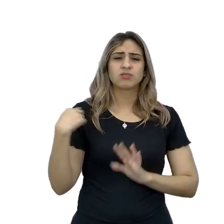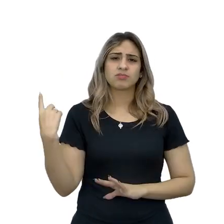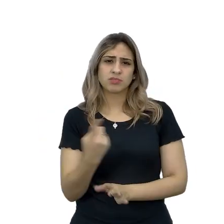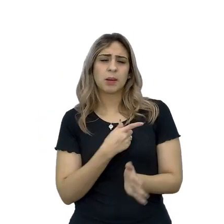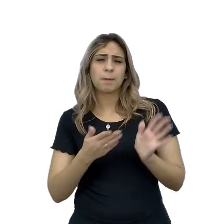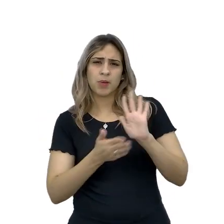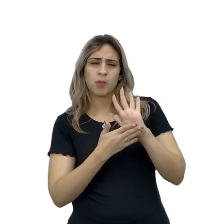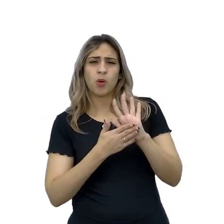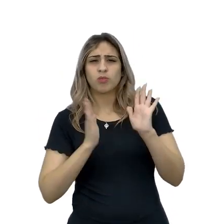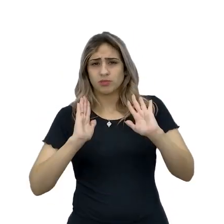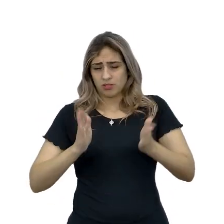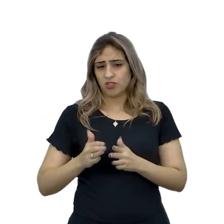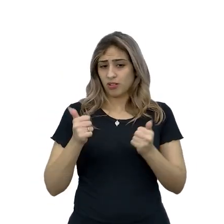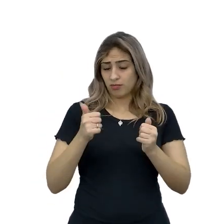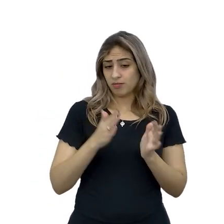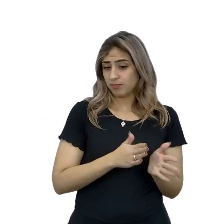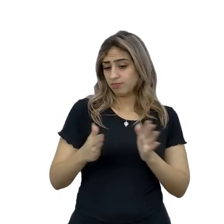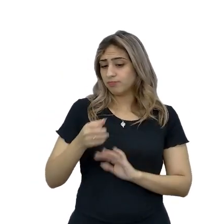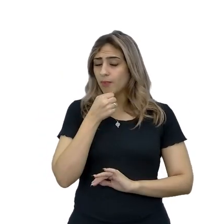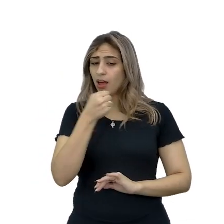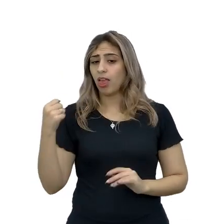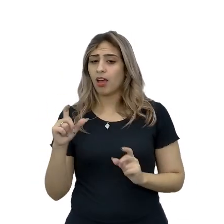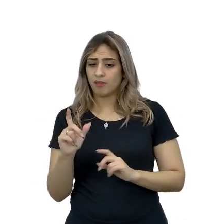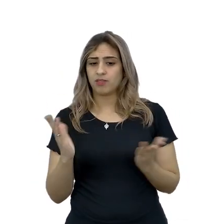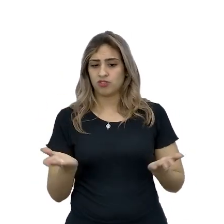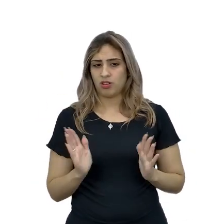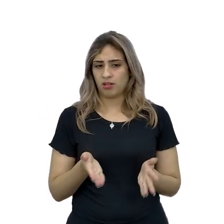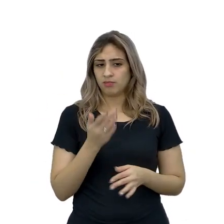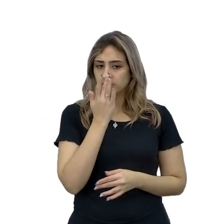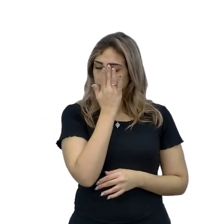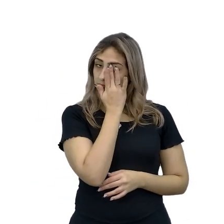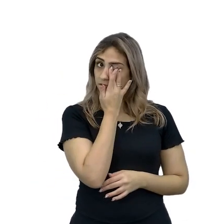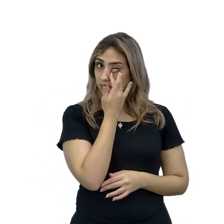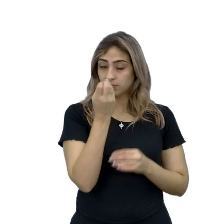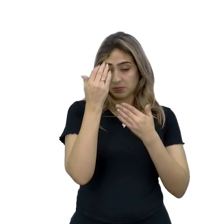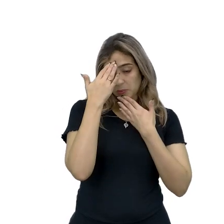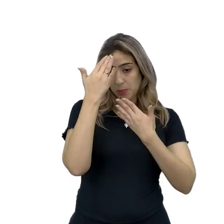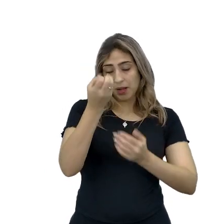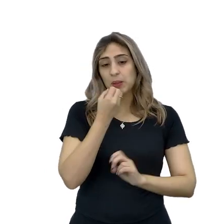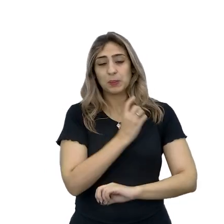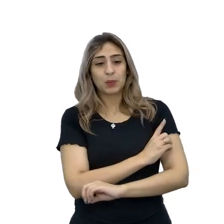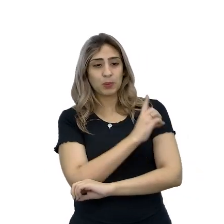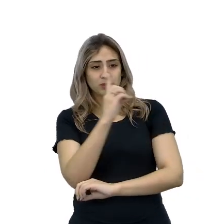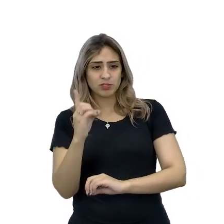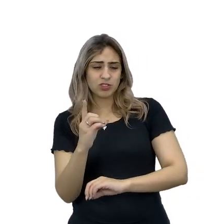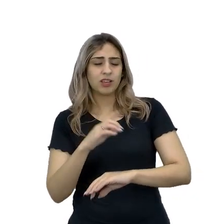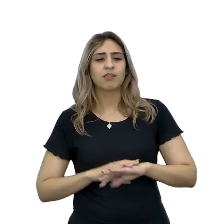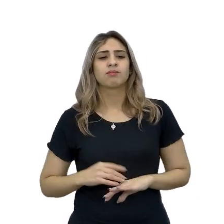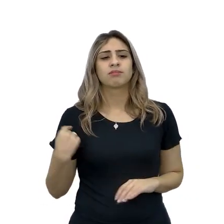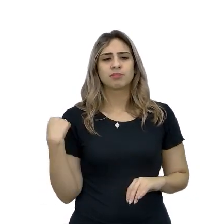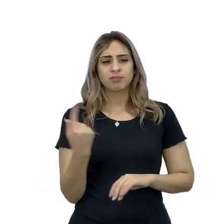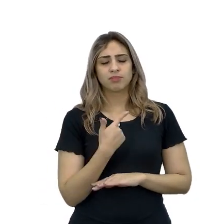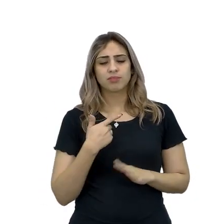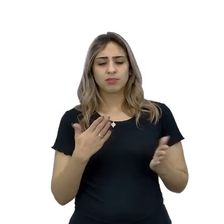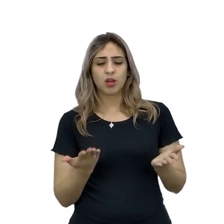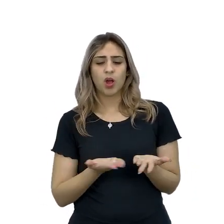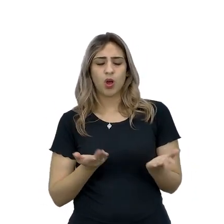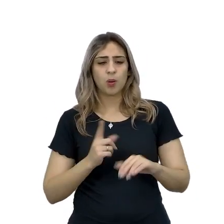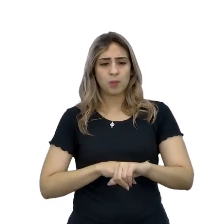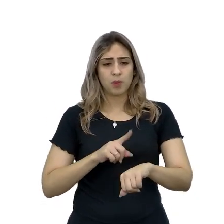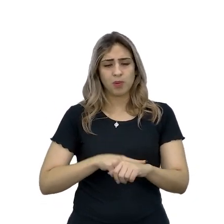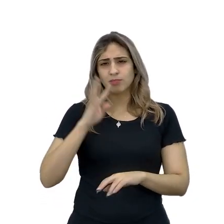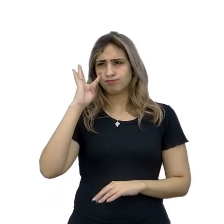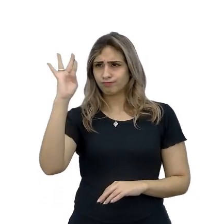sendo propostas. Sirlene, passo a palavra. Obrigada, Valdir. Então, agora nós vamos para o nosso momento